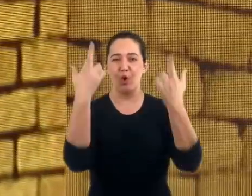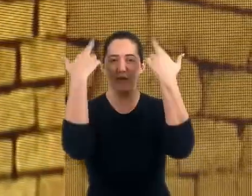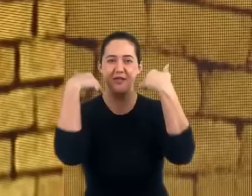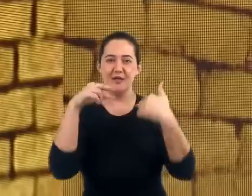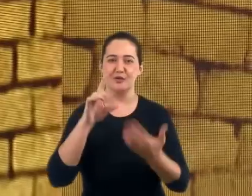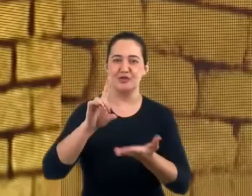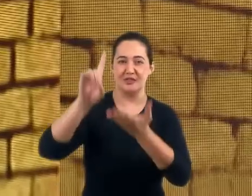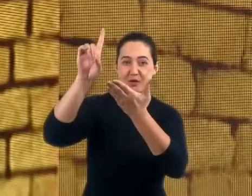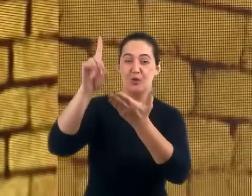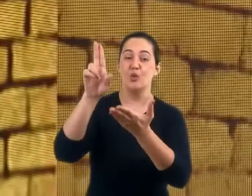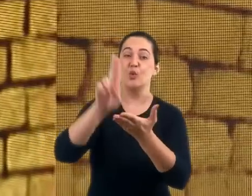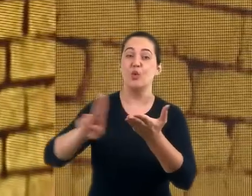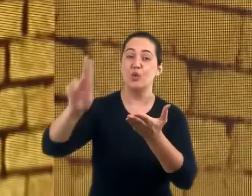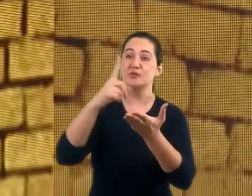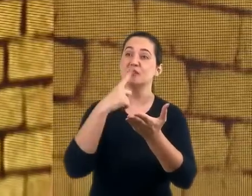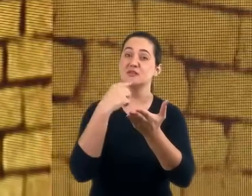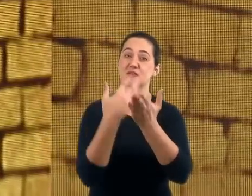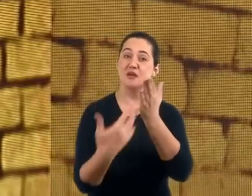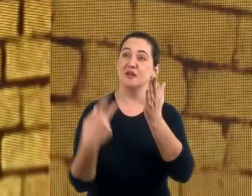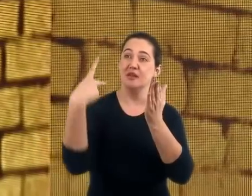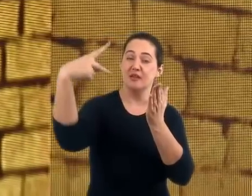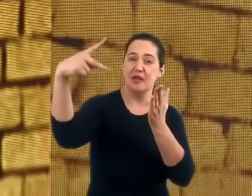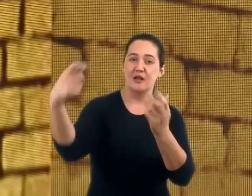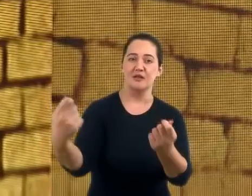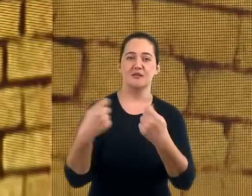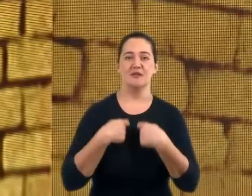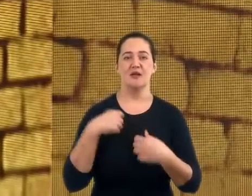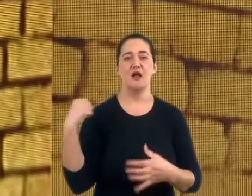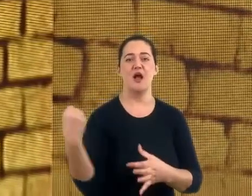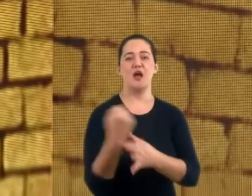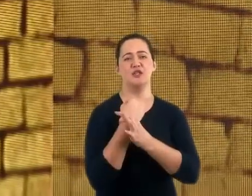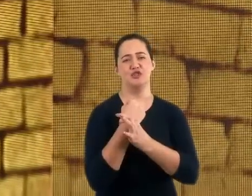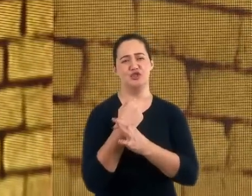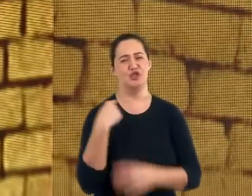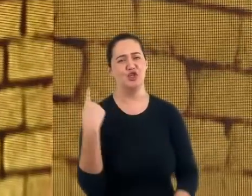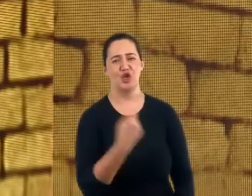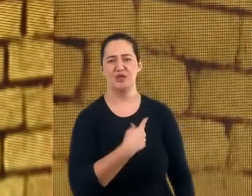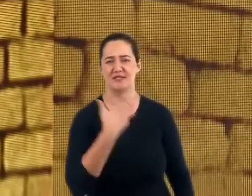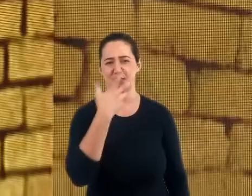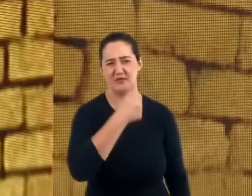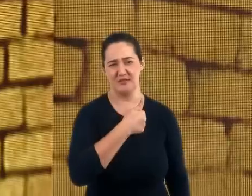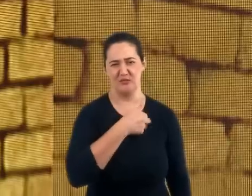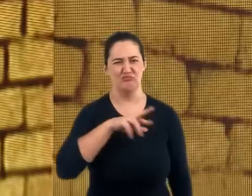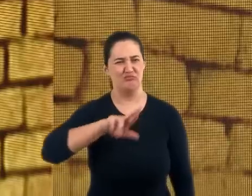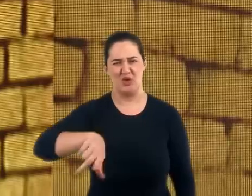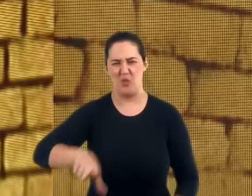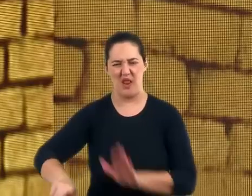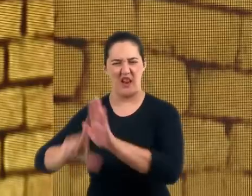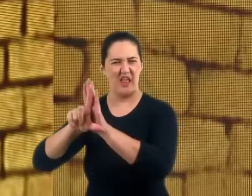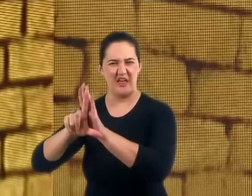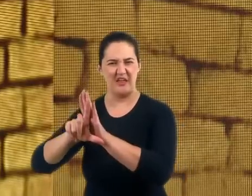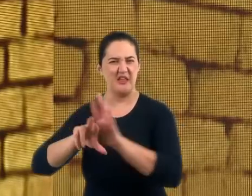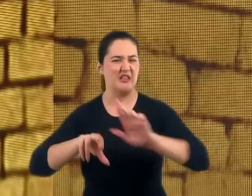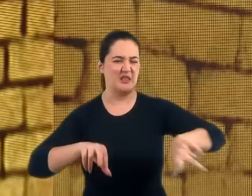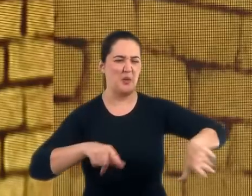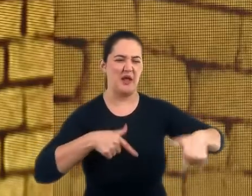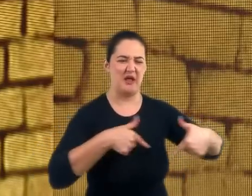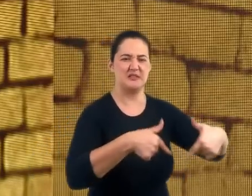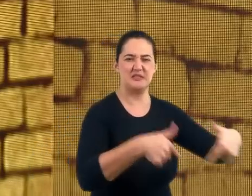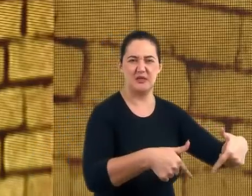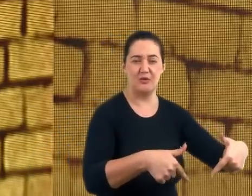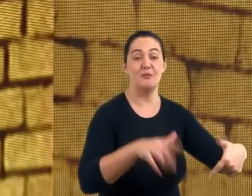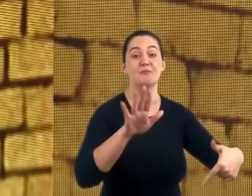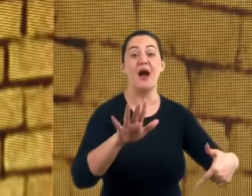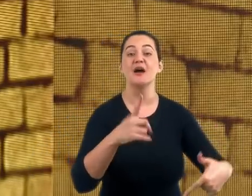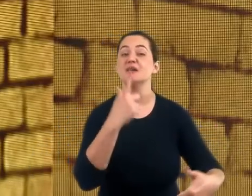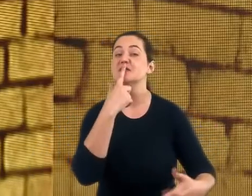seu sangue para garantir a nossa salvação. Não é a lei, muito menos as nossas obras que nos salvam, mas o sangue